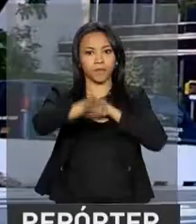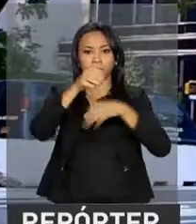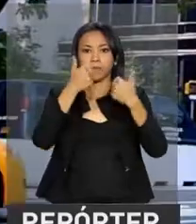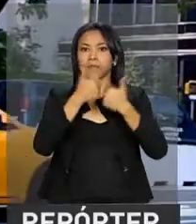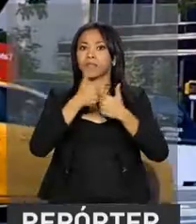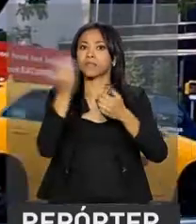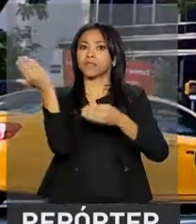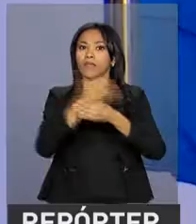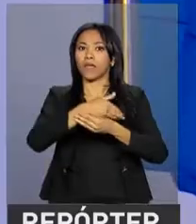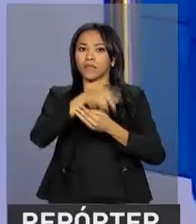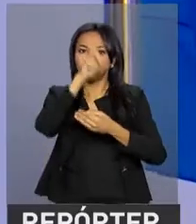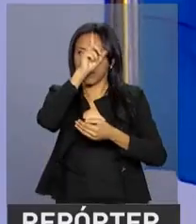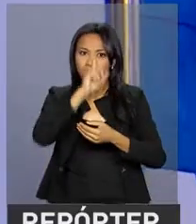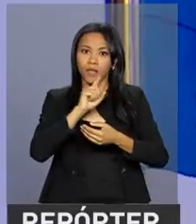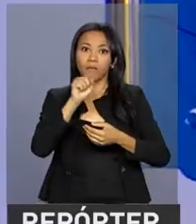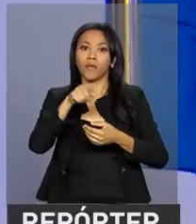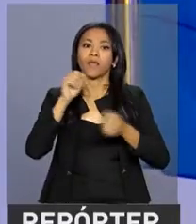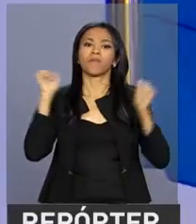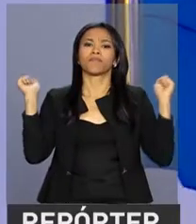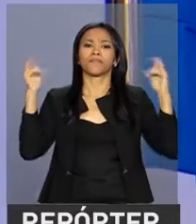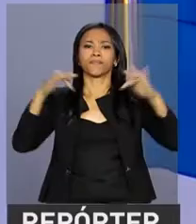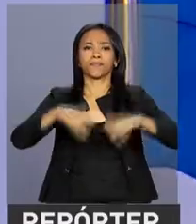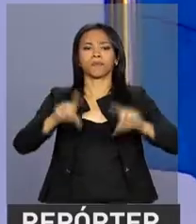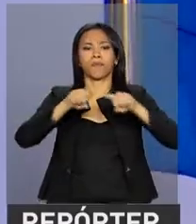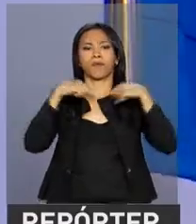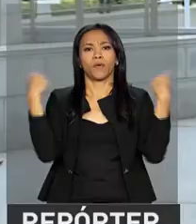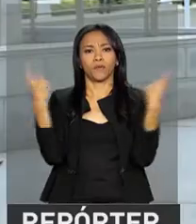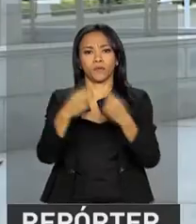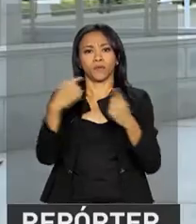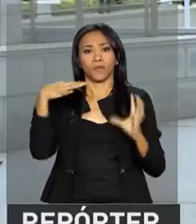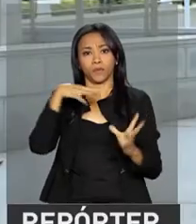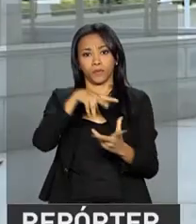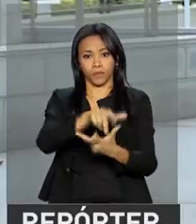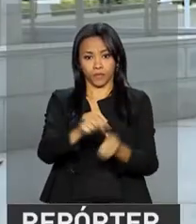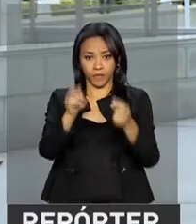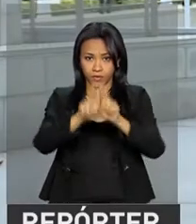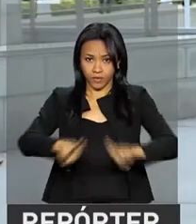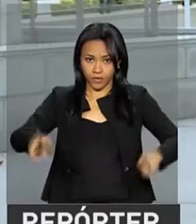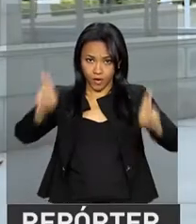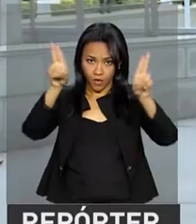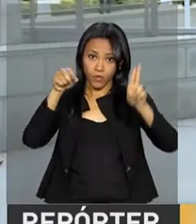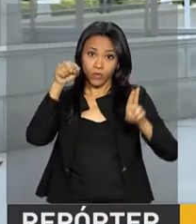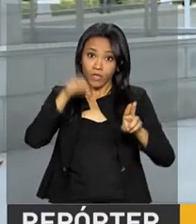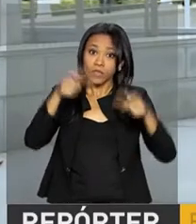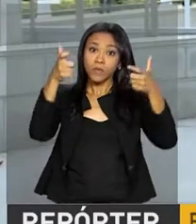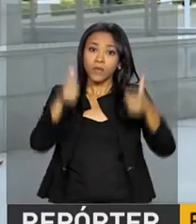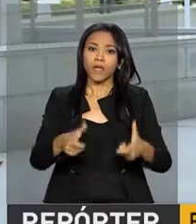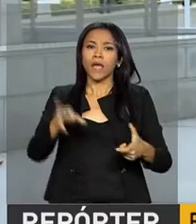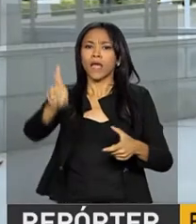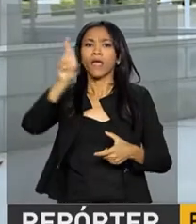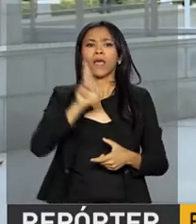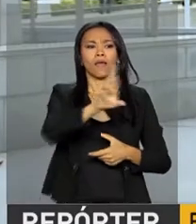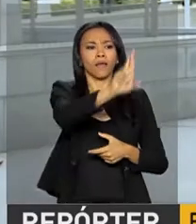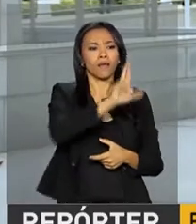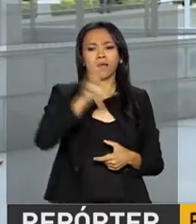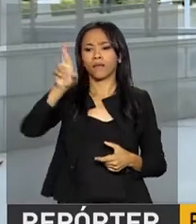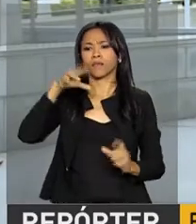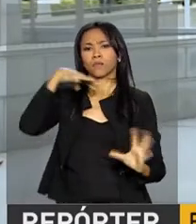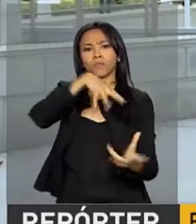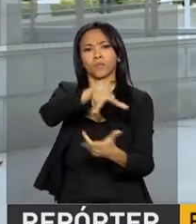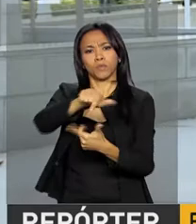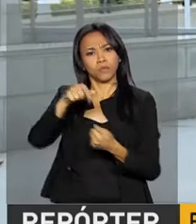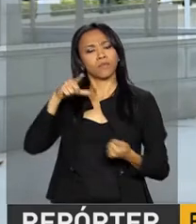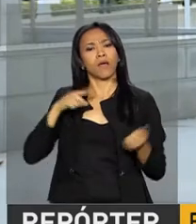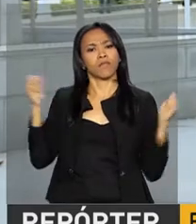para a capital do mundo na Assembleia Geral das Nações Unidas. Durante a Assembleia Geral da ONU, representantes do mundo todo estarão reunidos